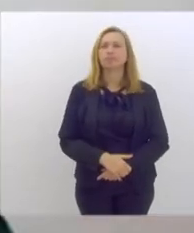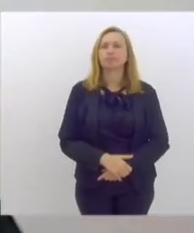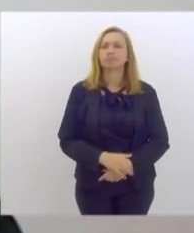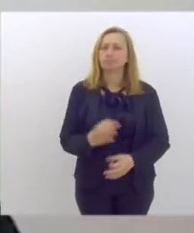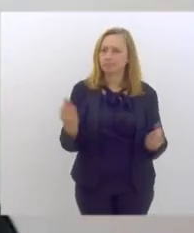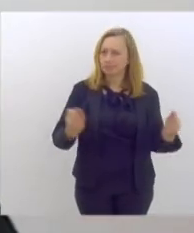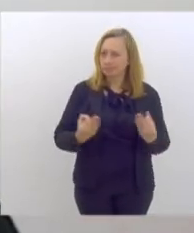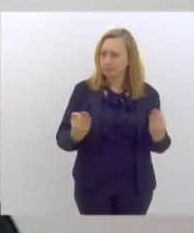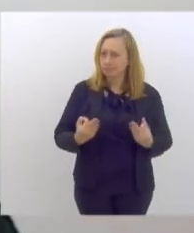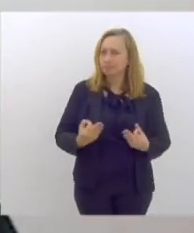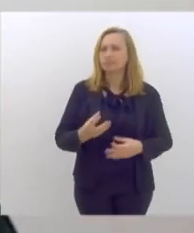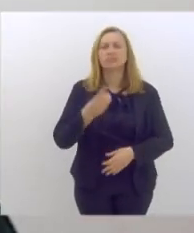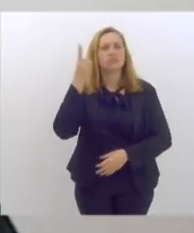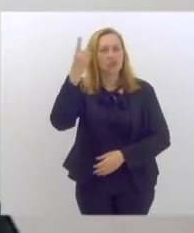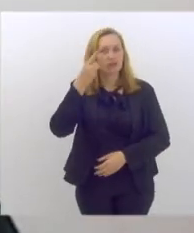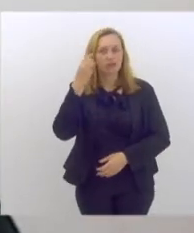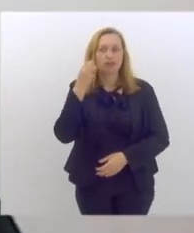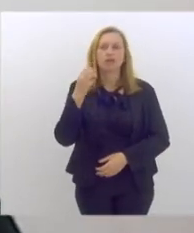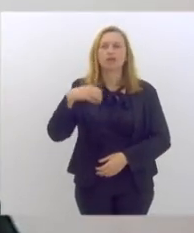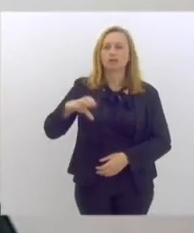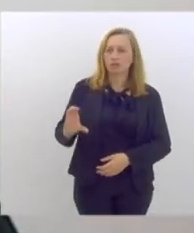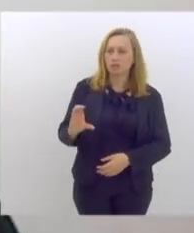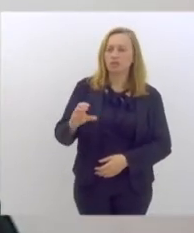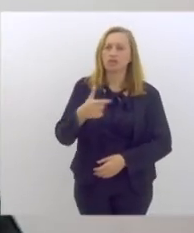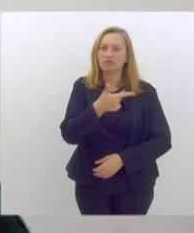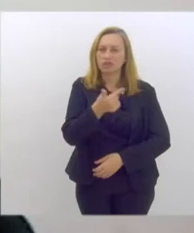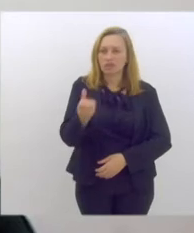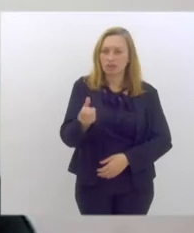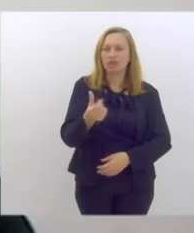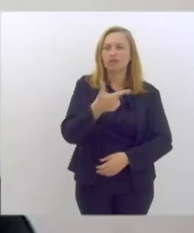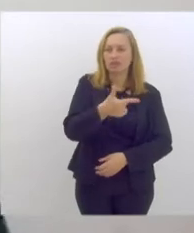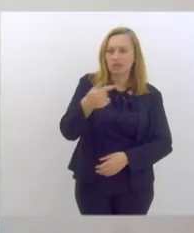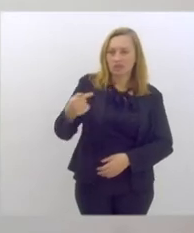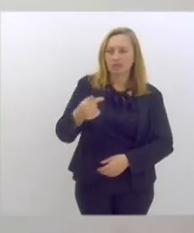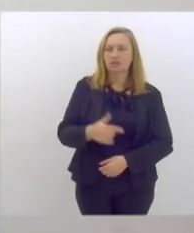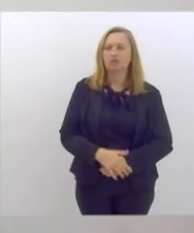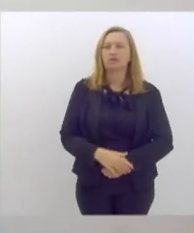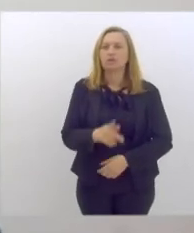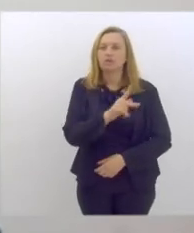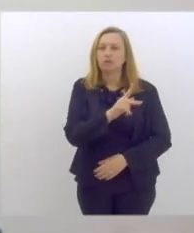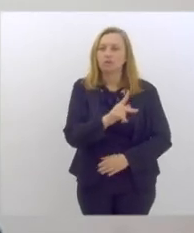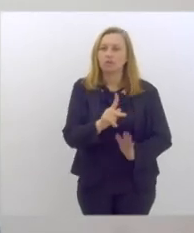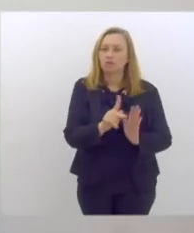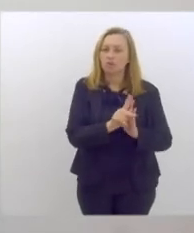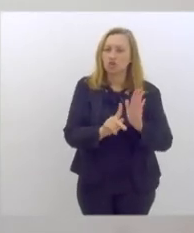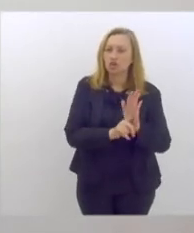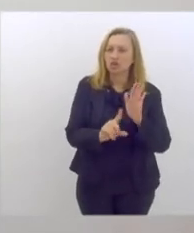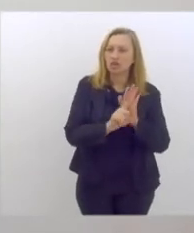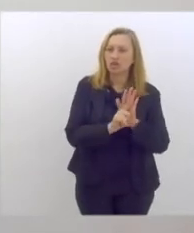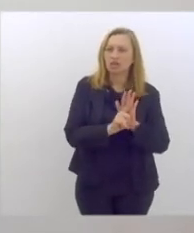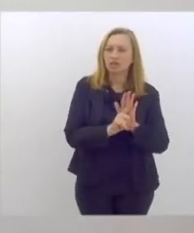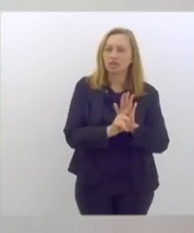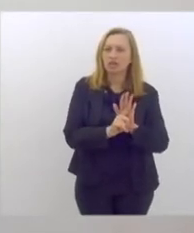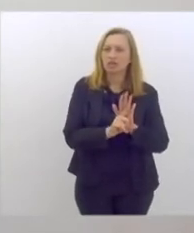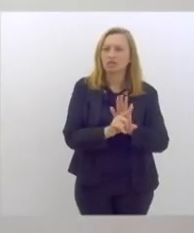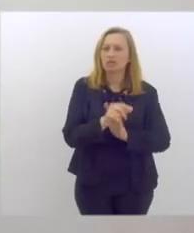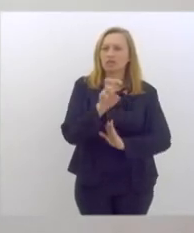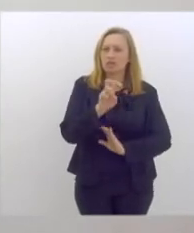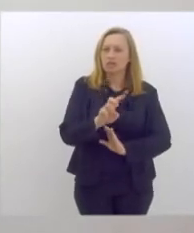perfeito visto a deputado link 26 da falta 27 projeto de lei